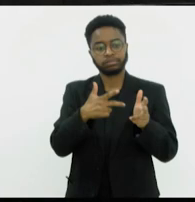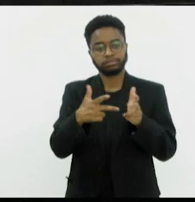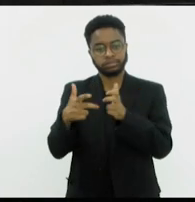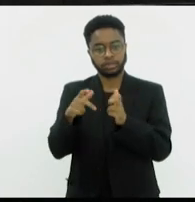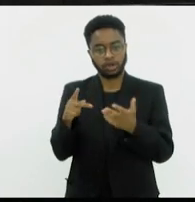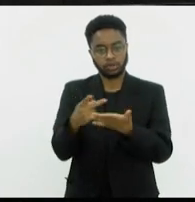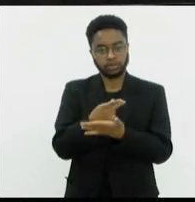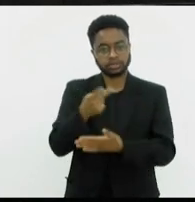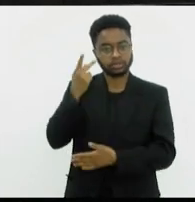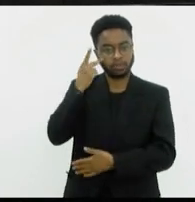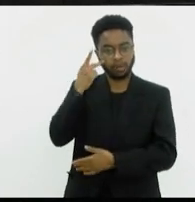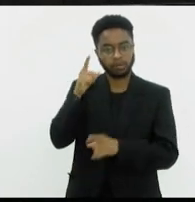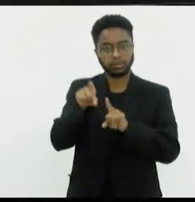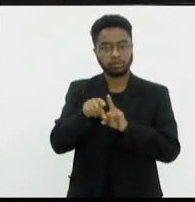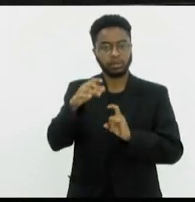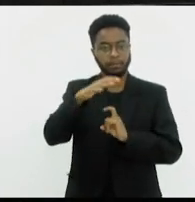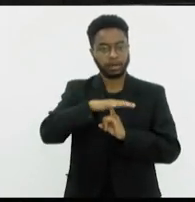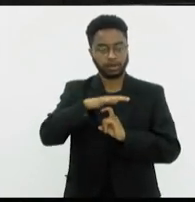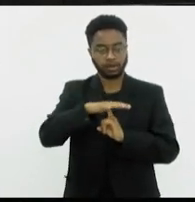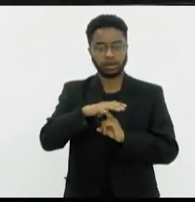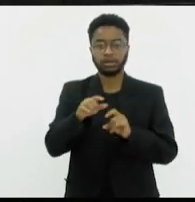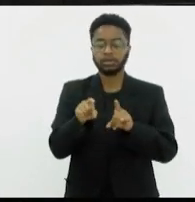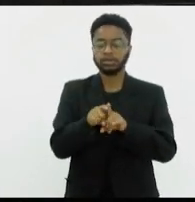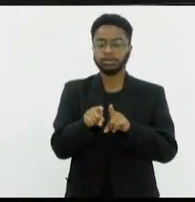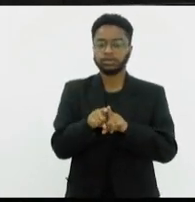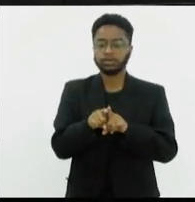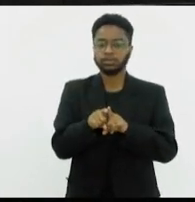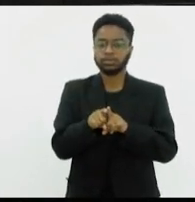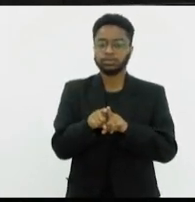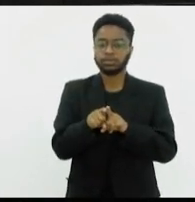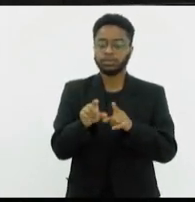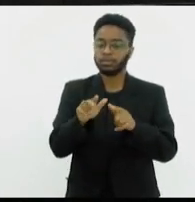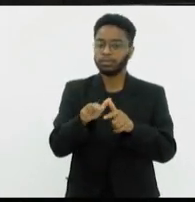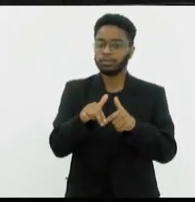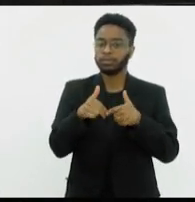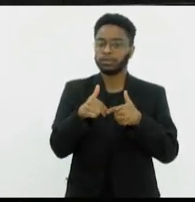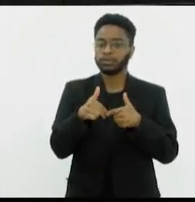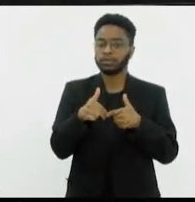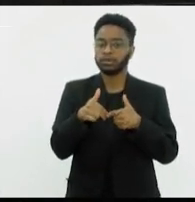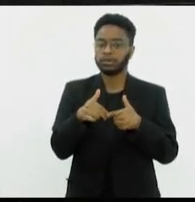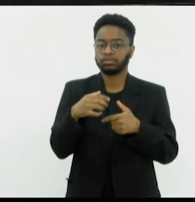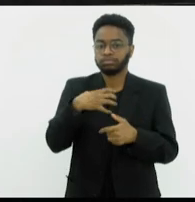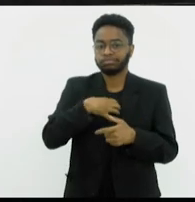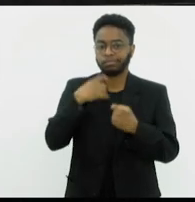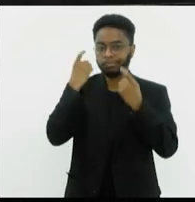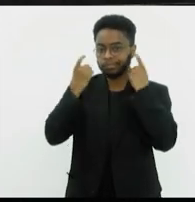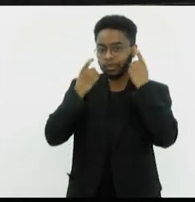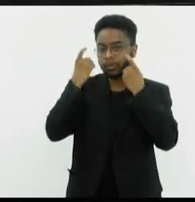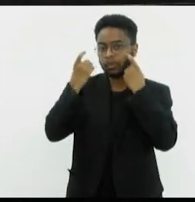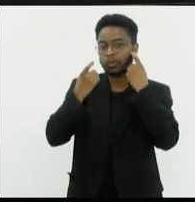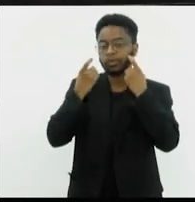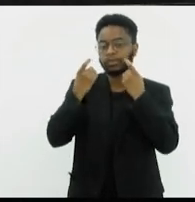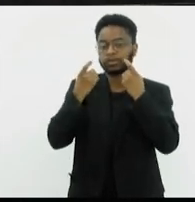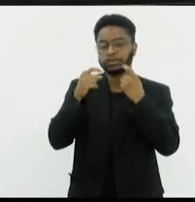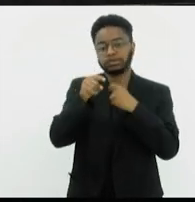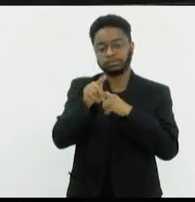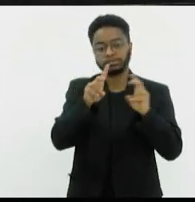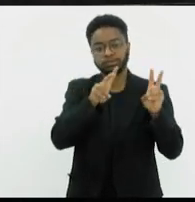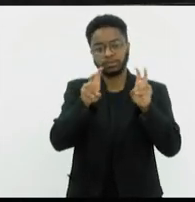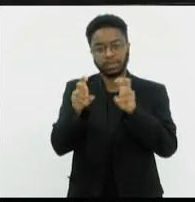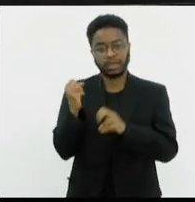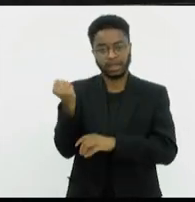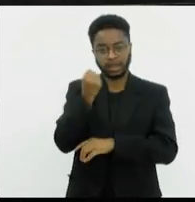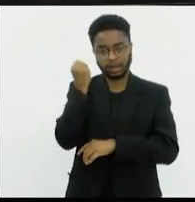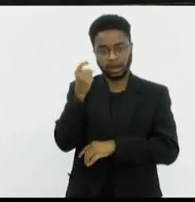Paulo, no estado do Paraná, diante dessa minha preocupação, desse fato grave que a gente traz